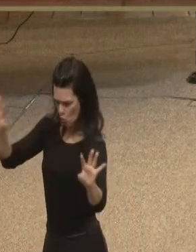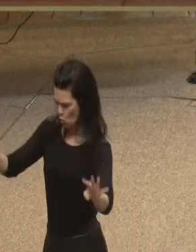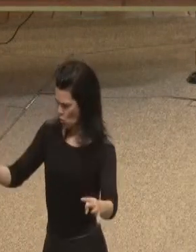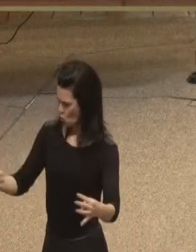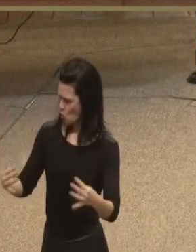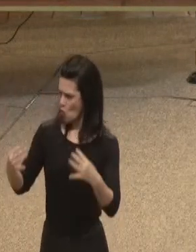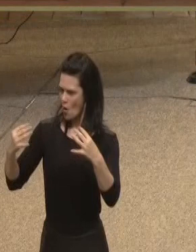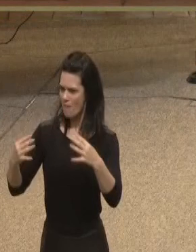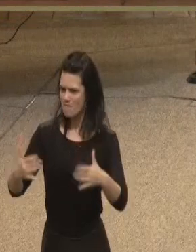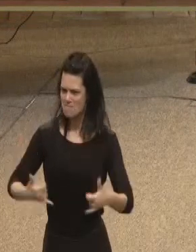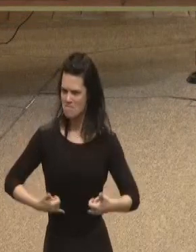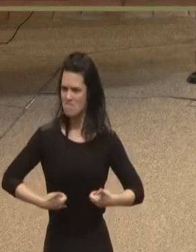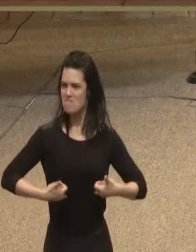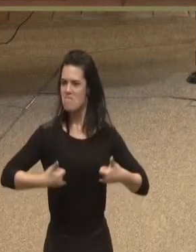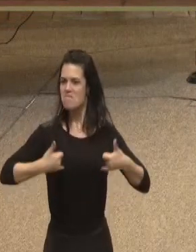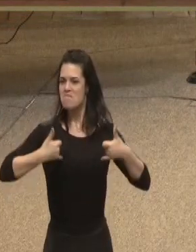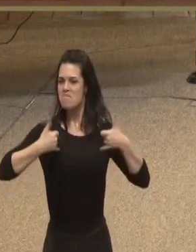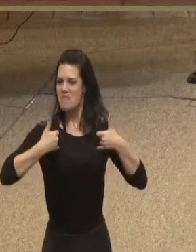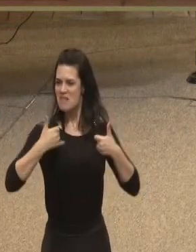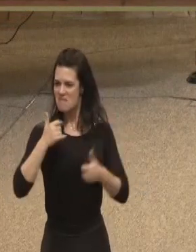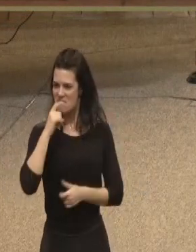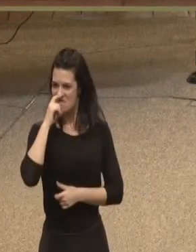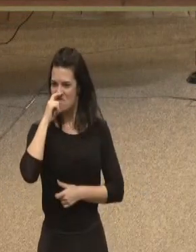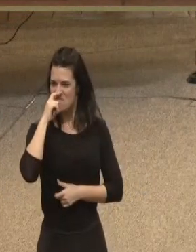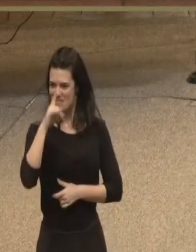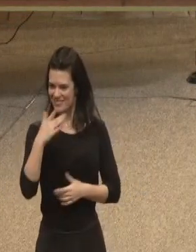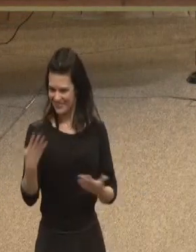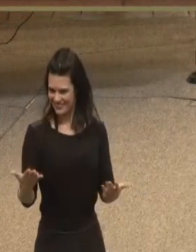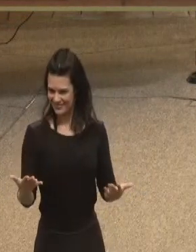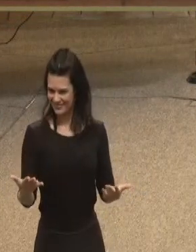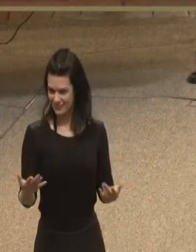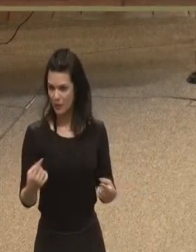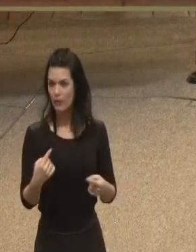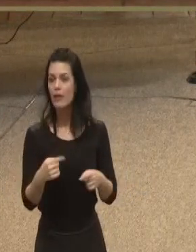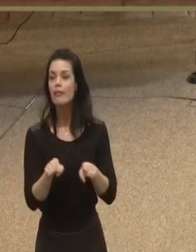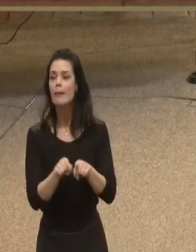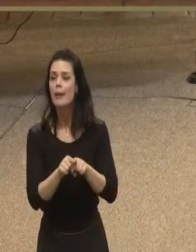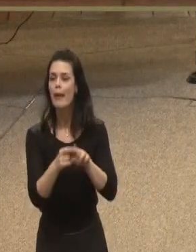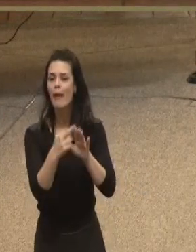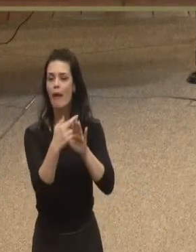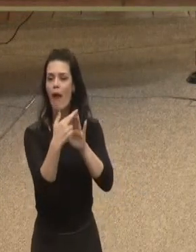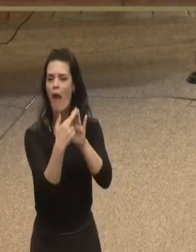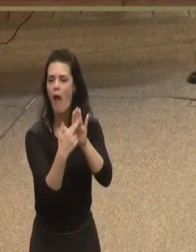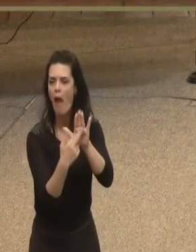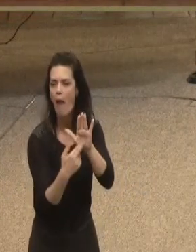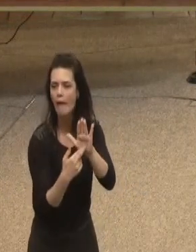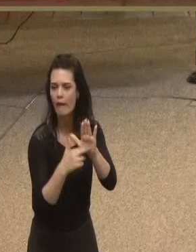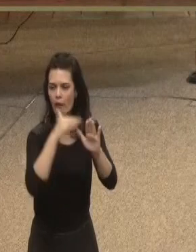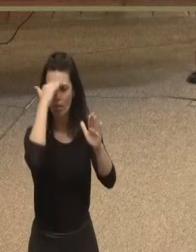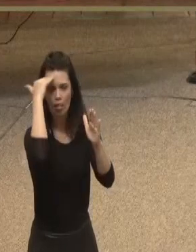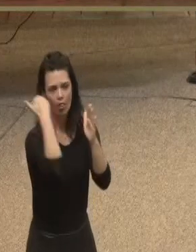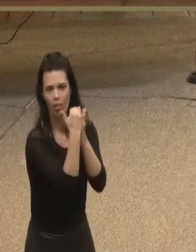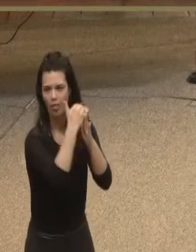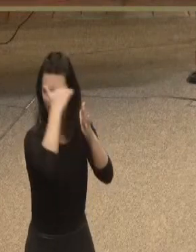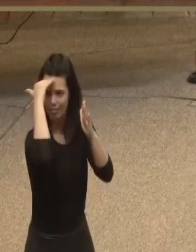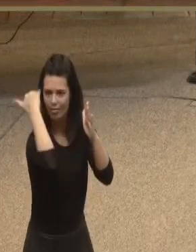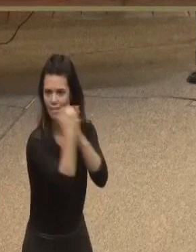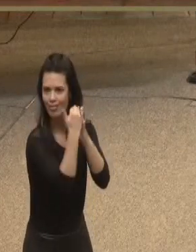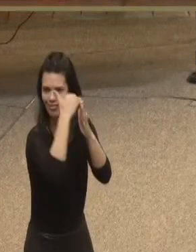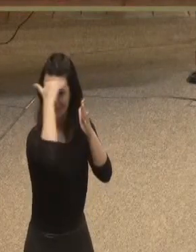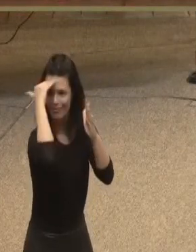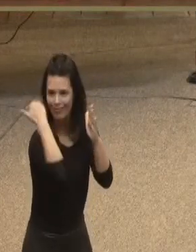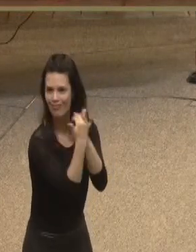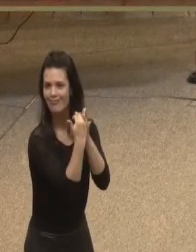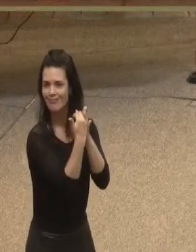prestígio por meio de uma severa observância de rituais baseados na tradição dos anciãos, nem